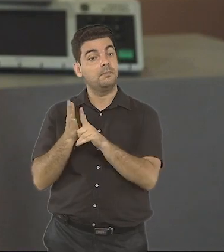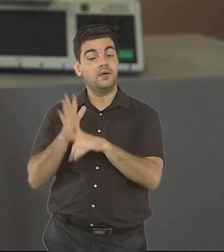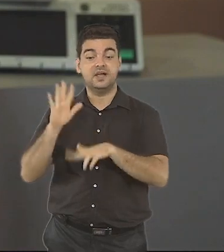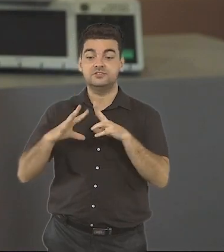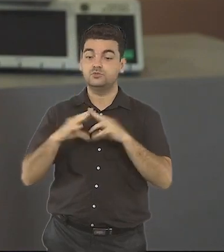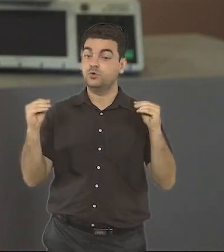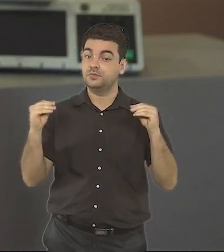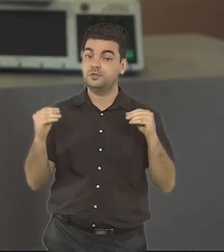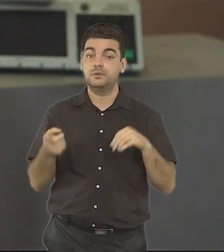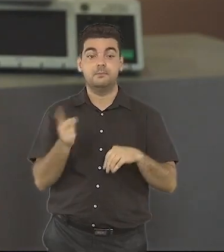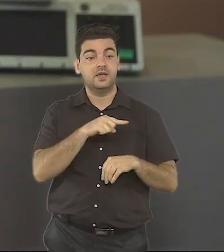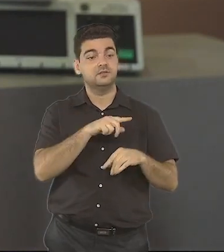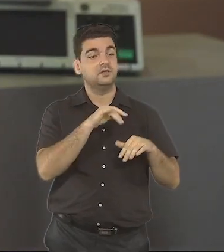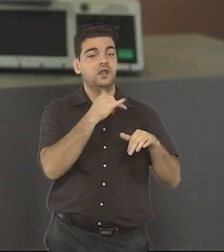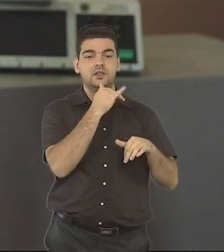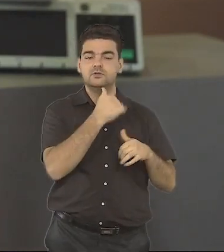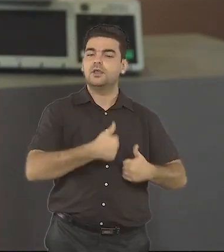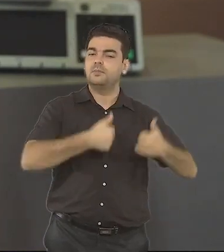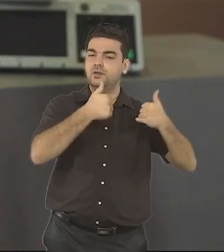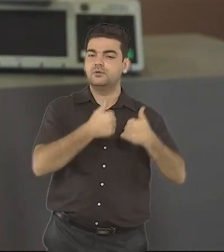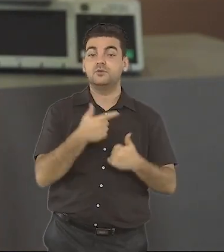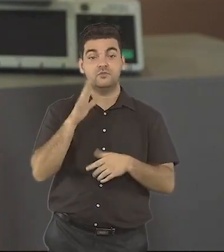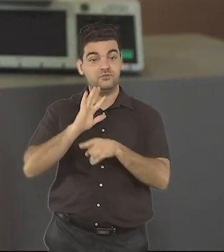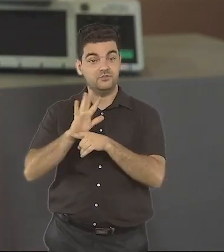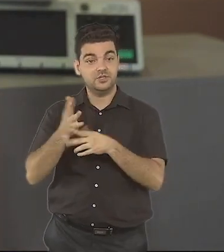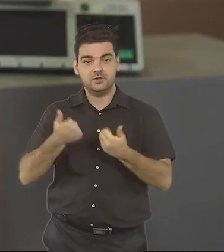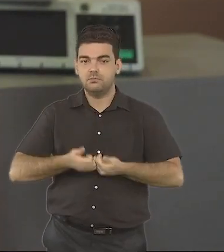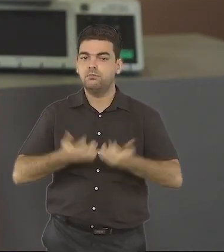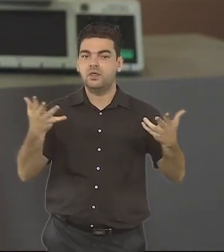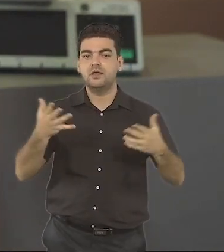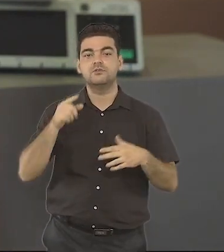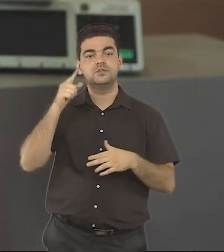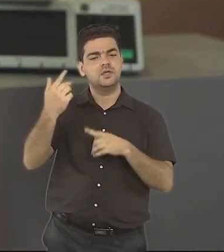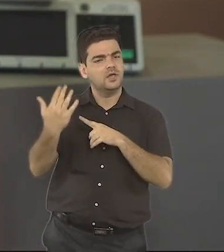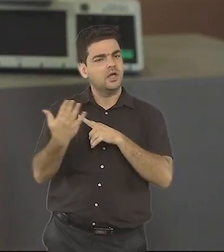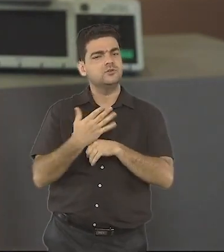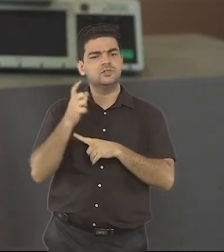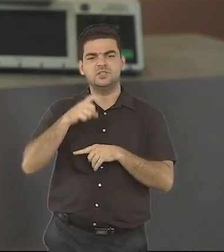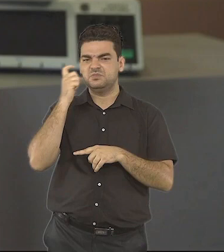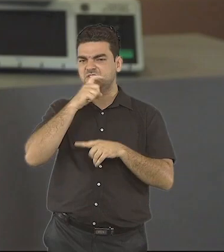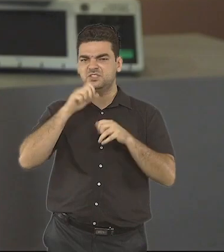sumir. Compartilhe esse vídeo e colabore para o combate das